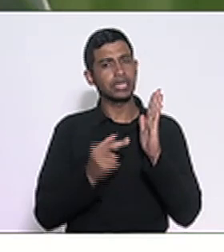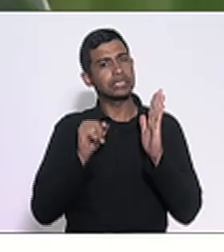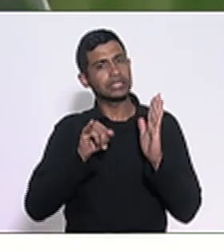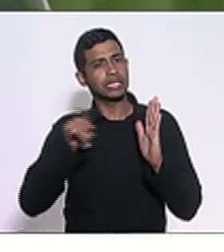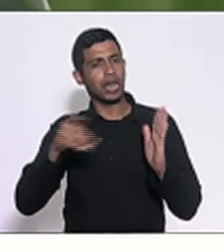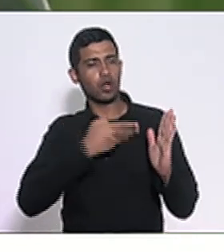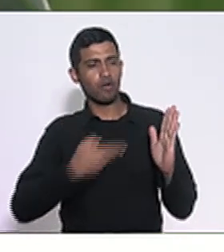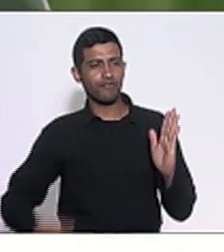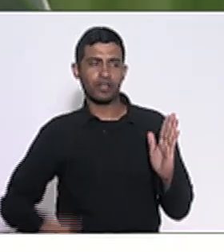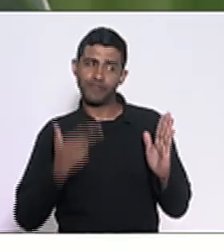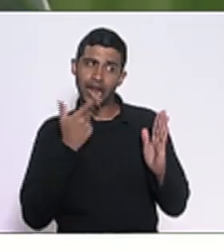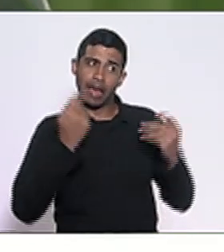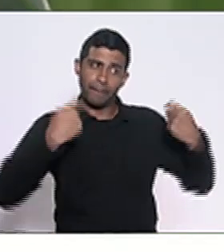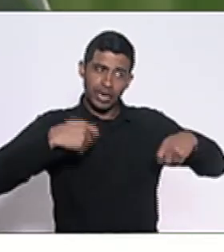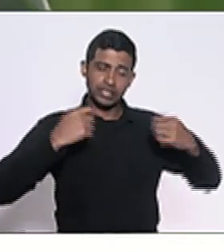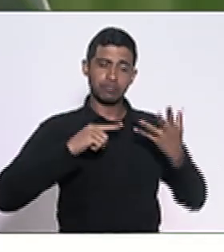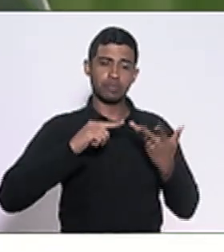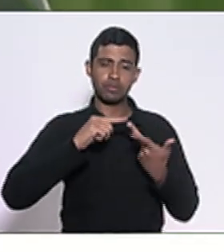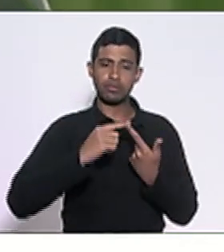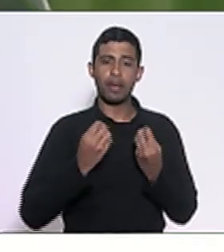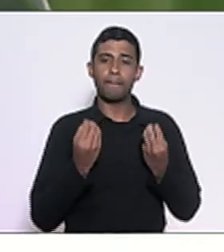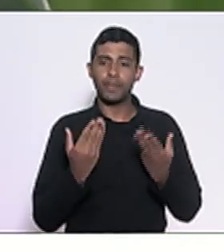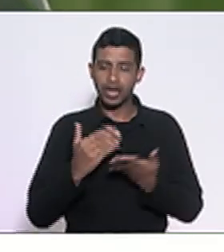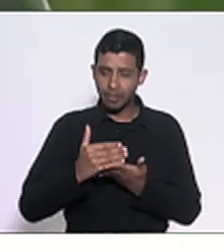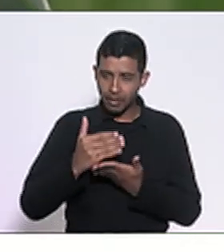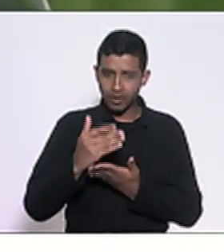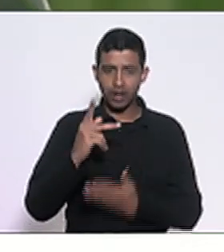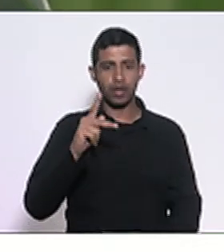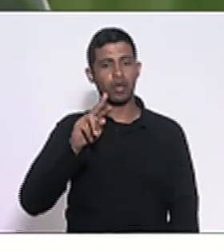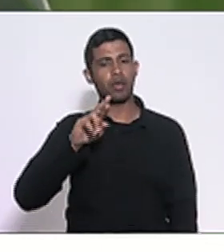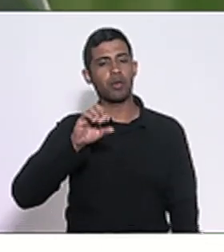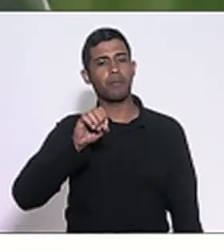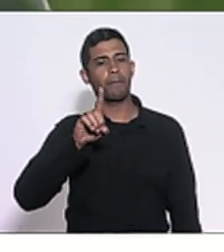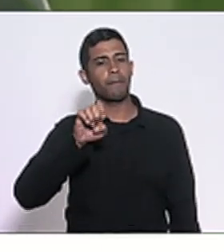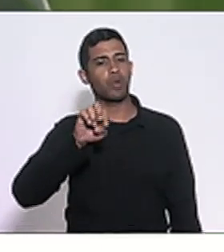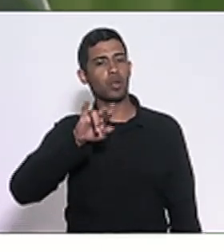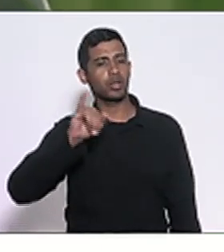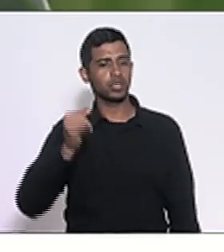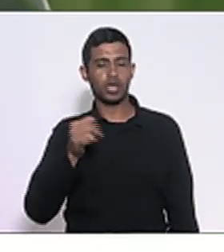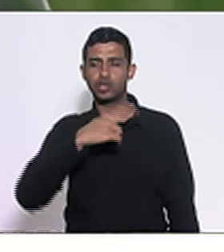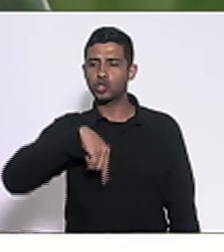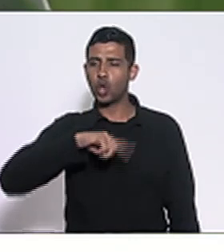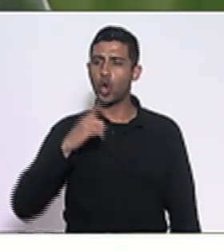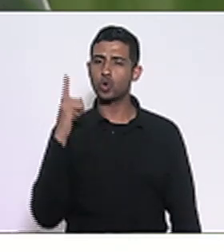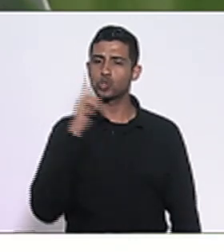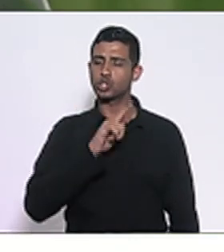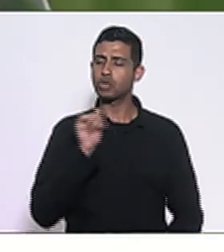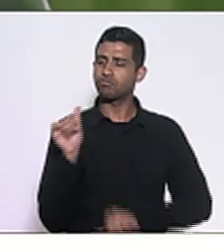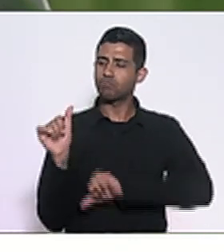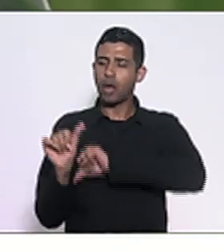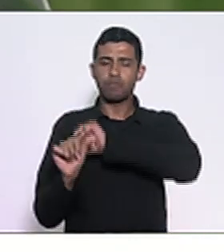necessário, para que, a partir do Proderj, consigamos aprimorar